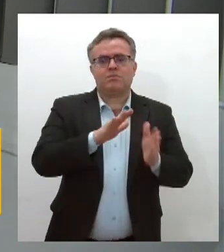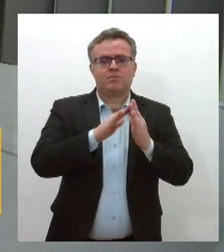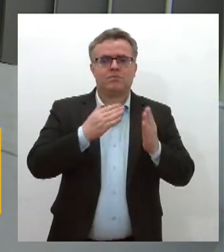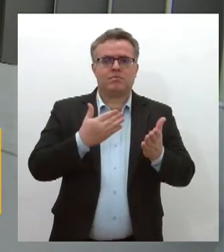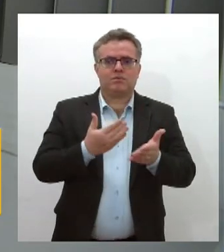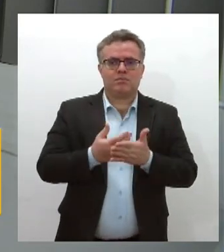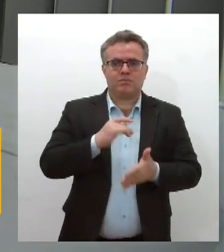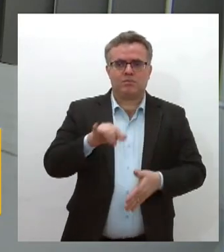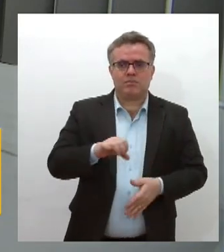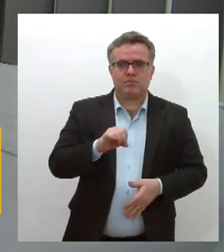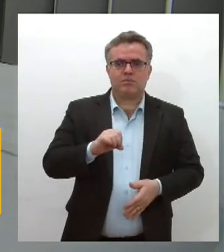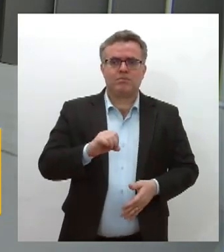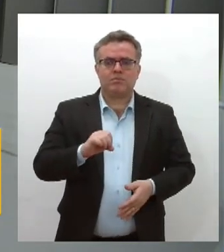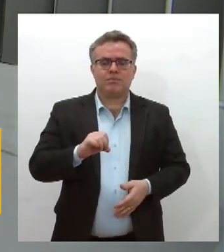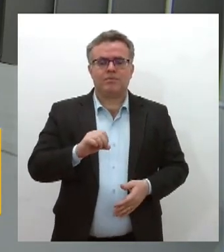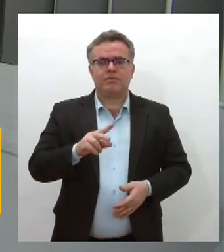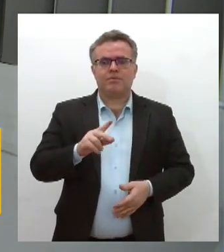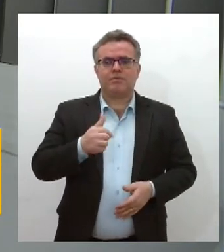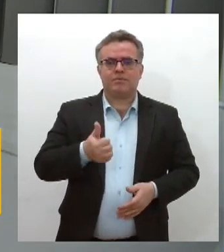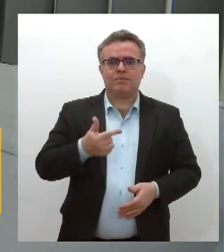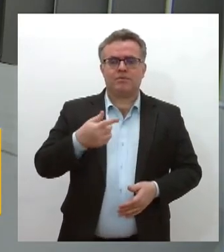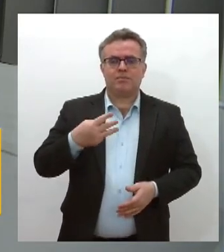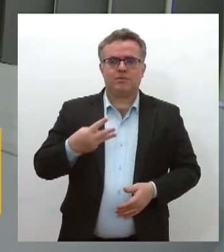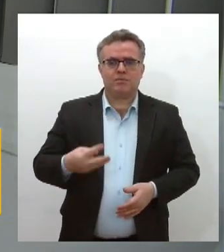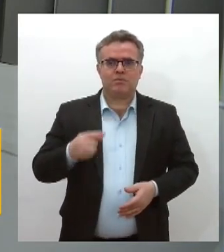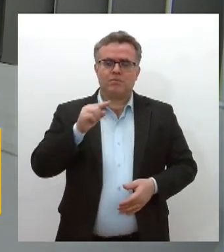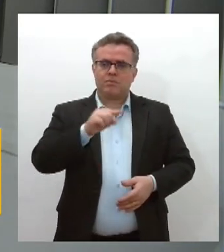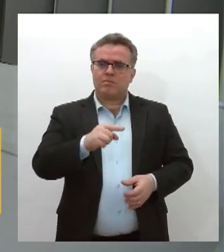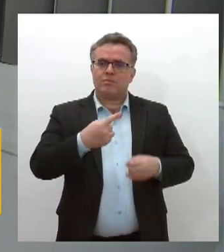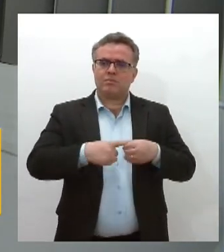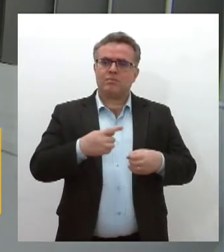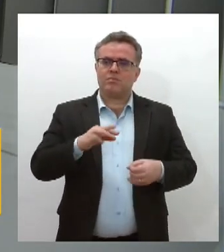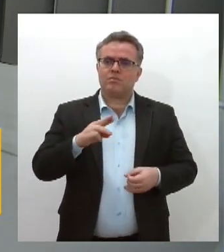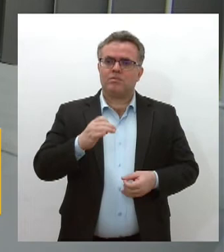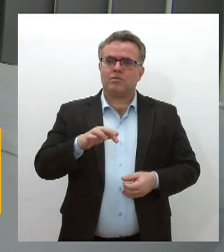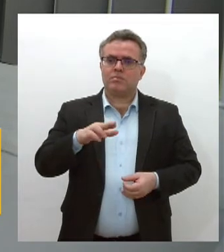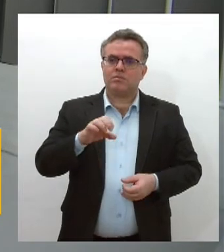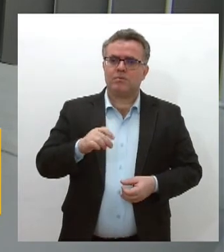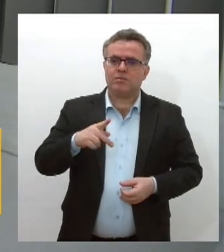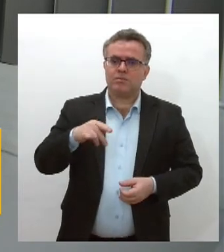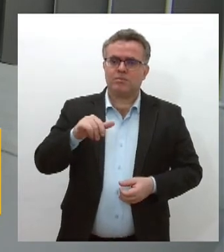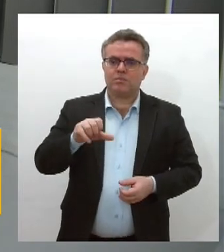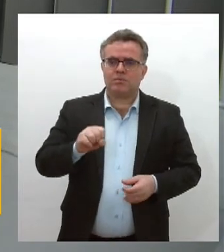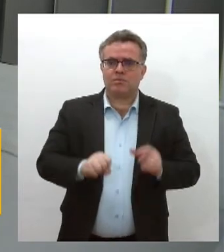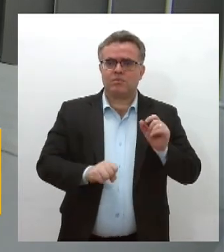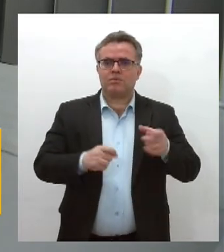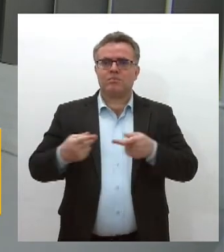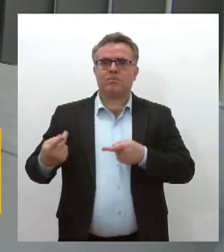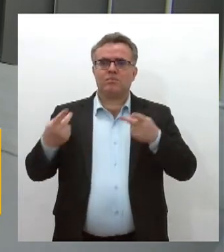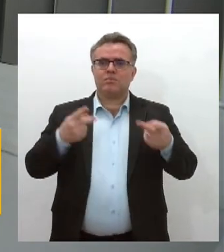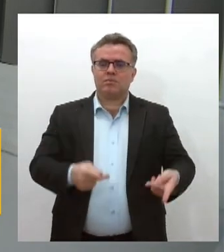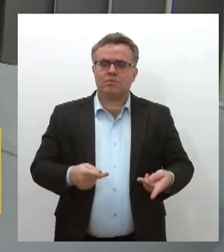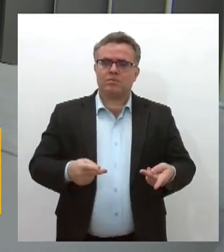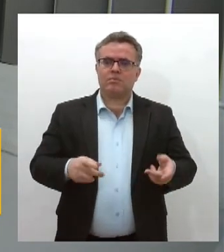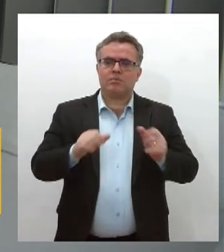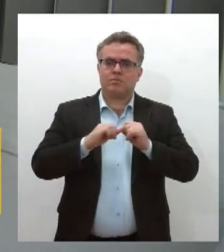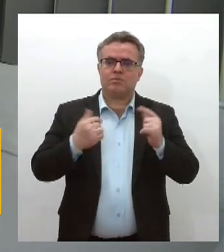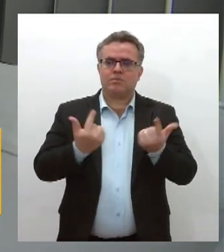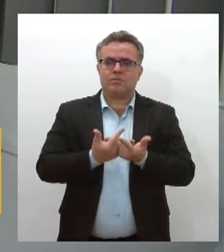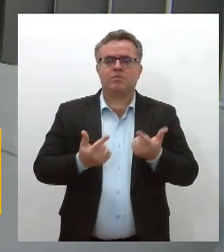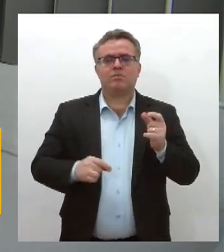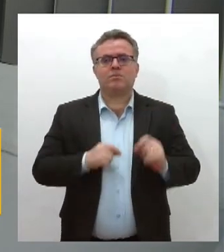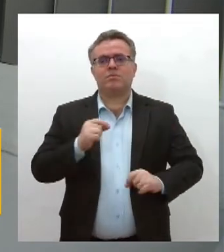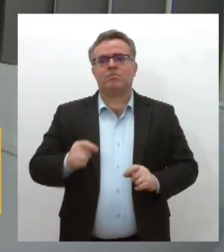23, localizado na cidade de Ribeirópolis, que participaram na manhã de ontem do projeto Visita à Casa do Povo e puderam conhecer